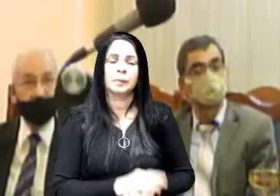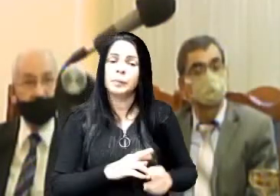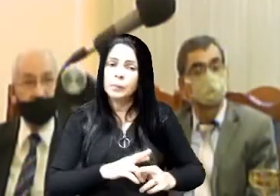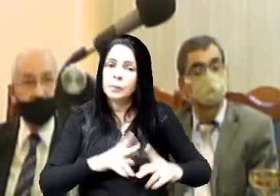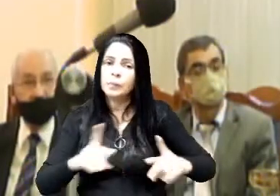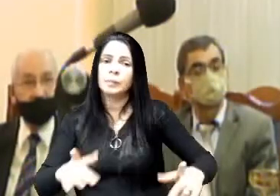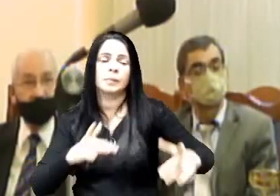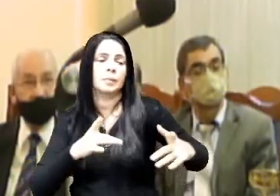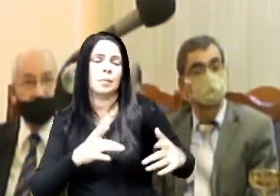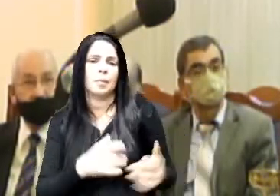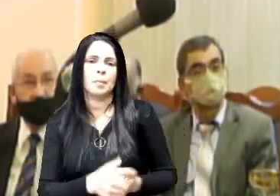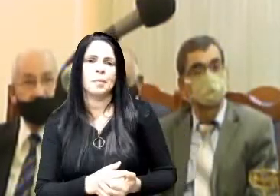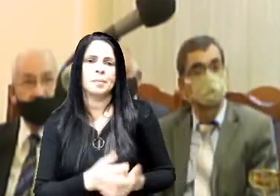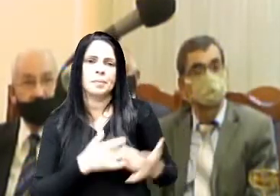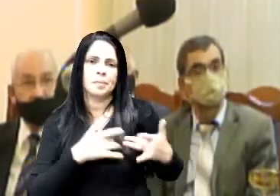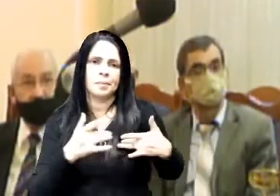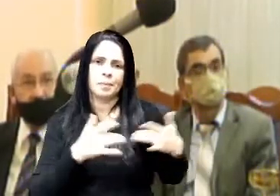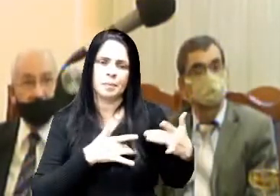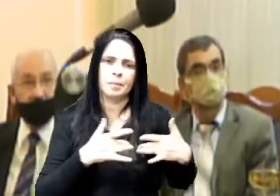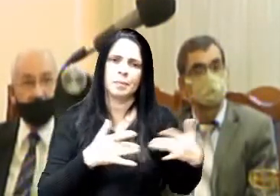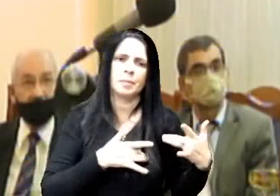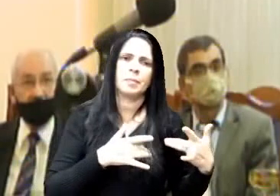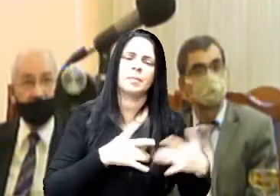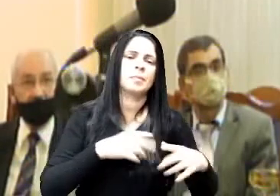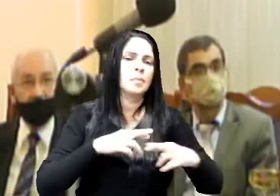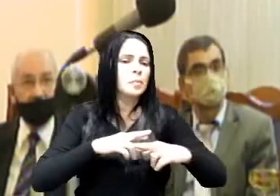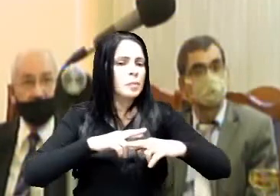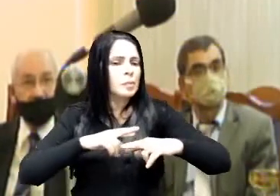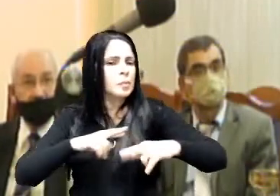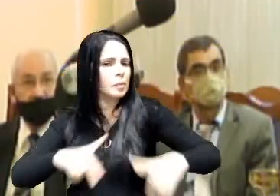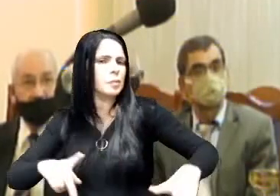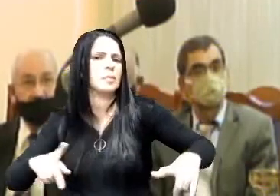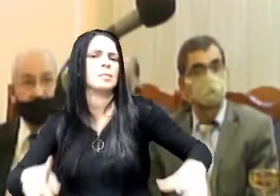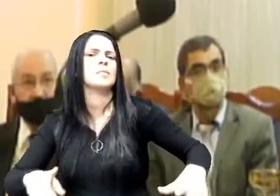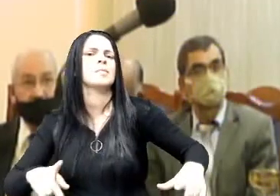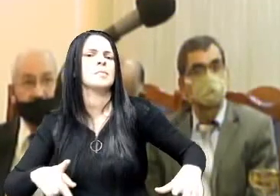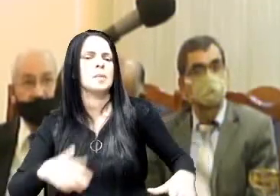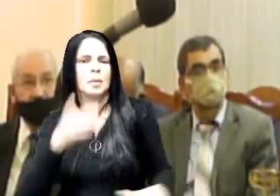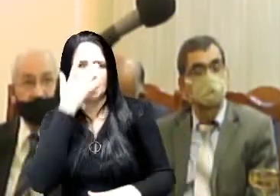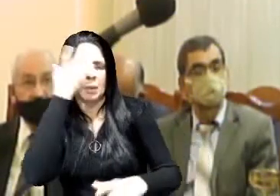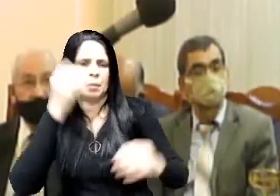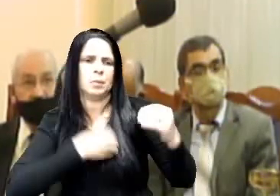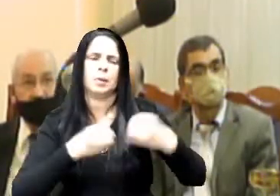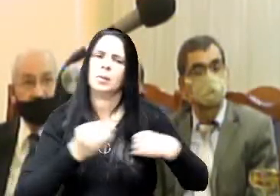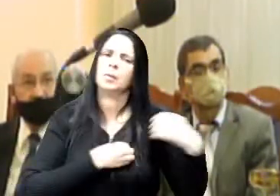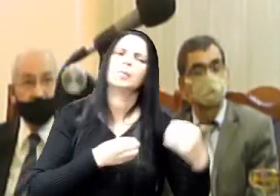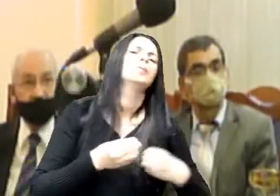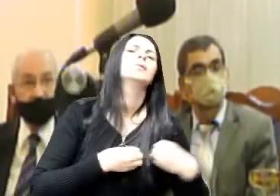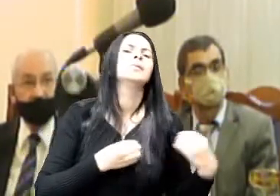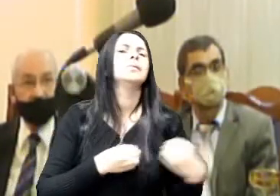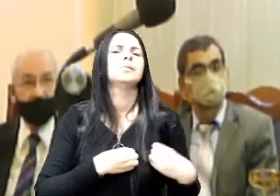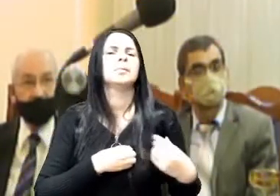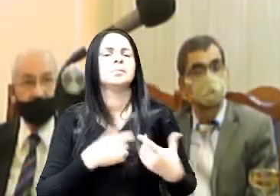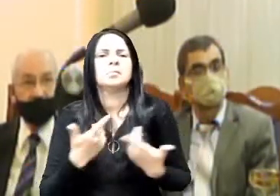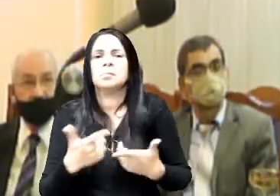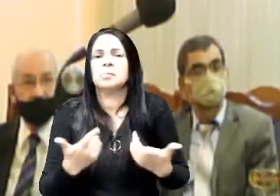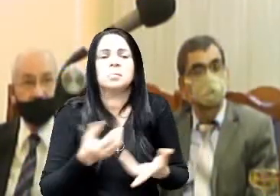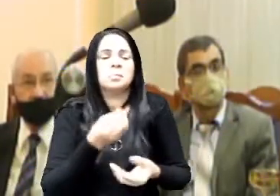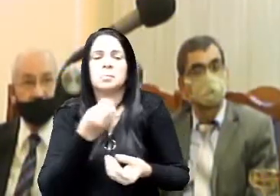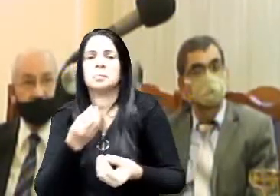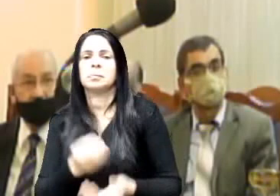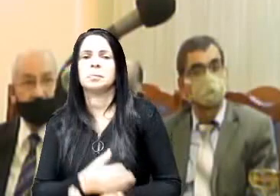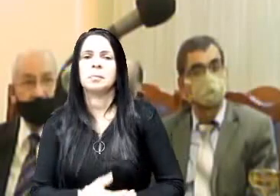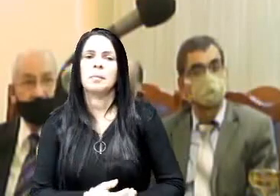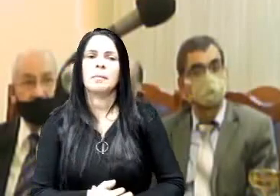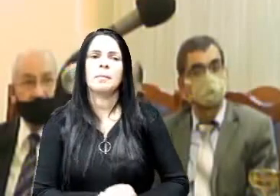impiedade. Você quer viver essa vida? O contrário de ser um ímpio, de ser impiedoso. Você quer ser um